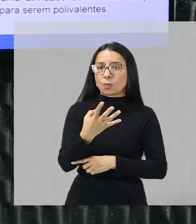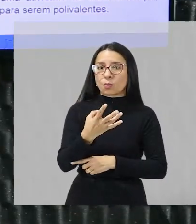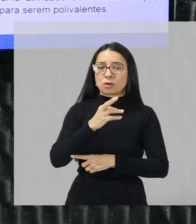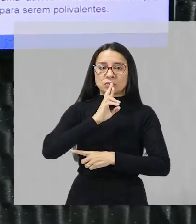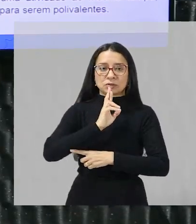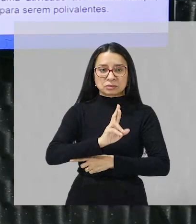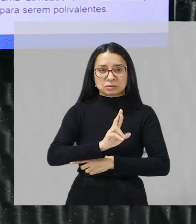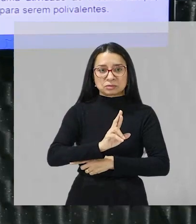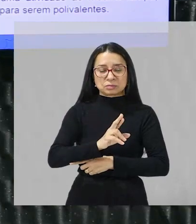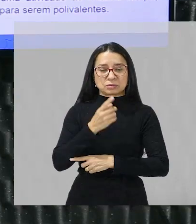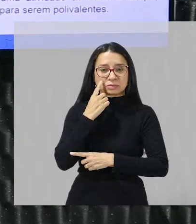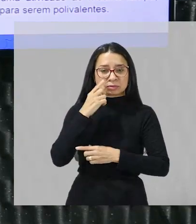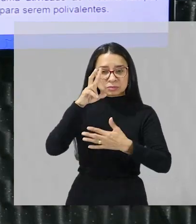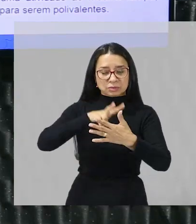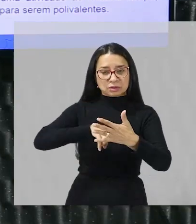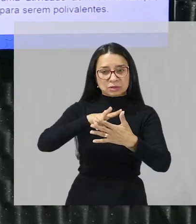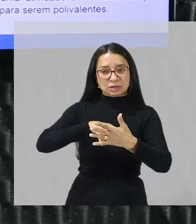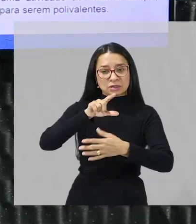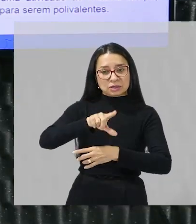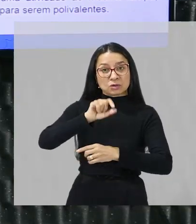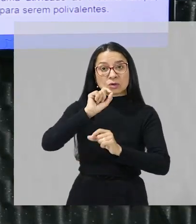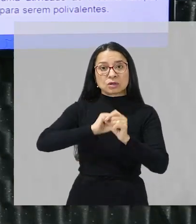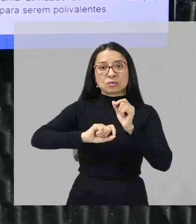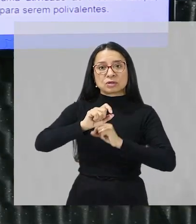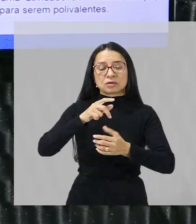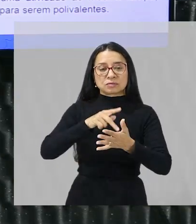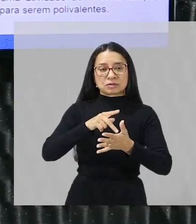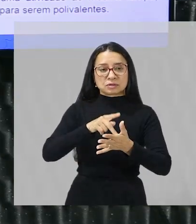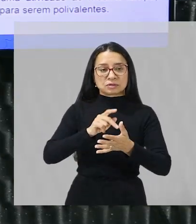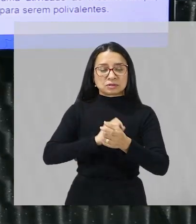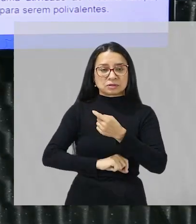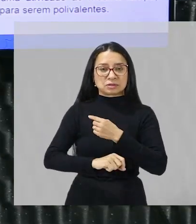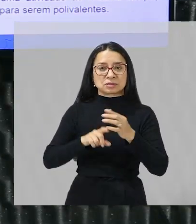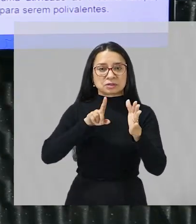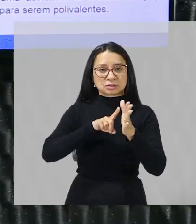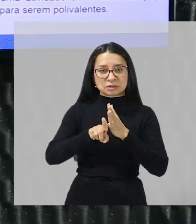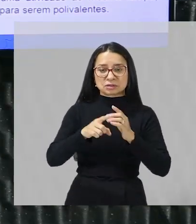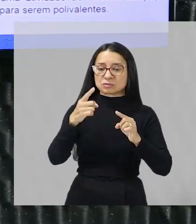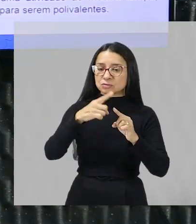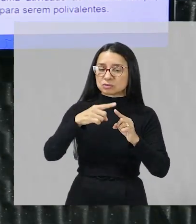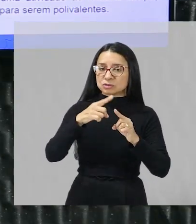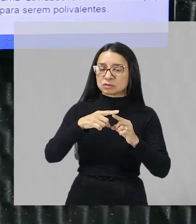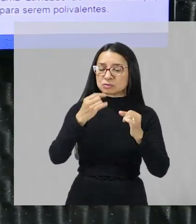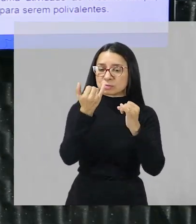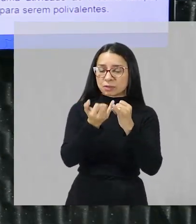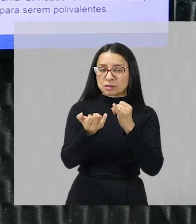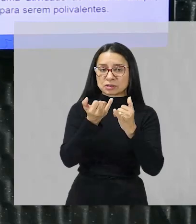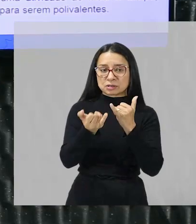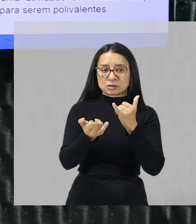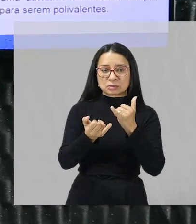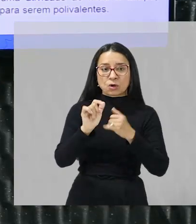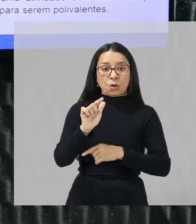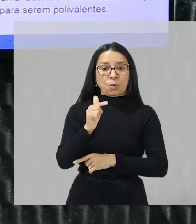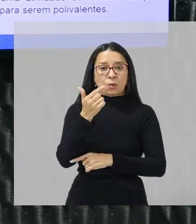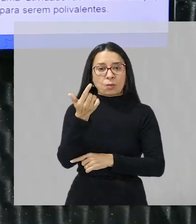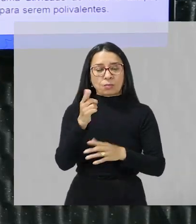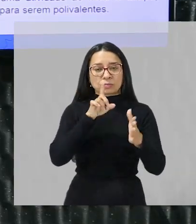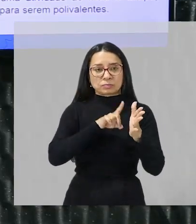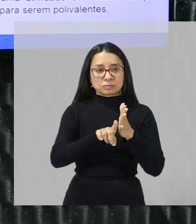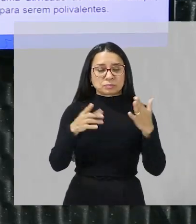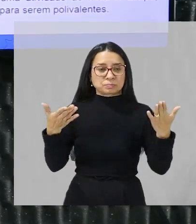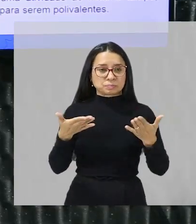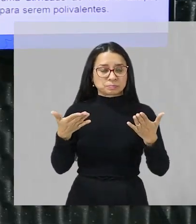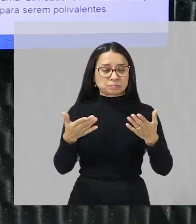da polivalência do homem ou da mulher, mas não é isso que a charge retrata. A charge retrata a dificuldade das mulheres que,